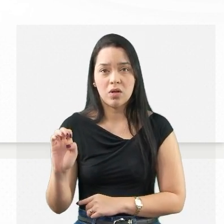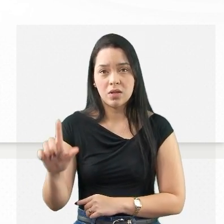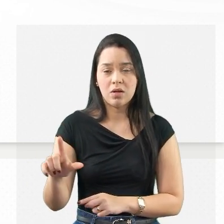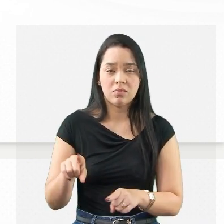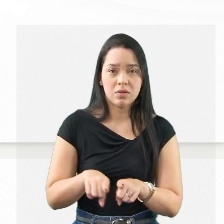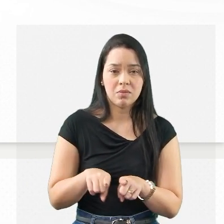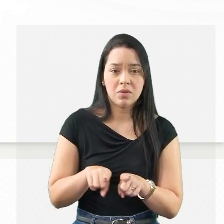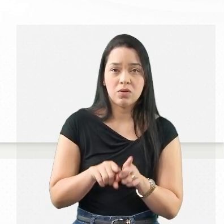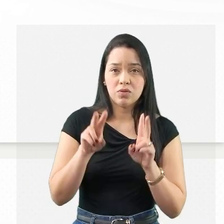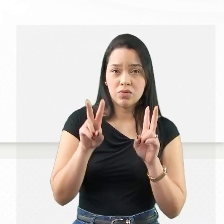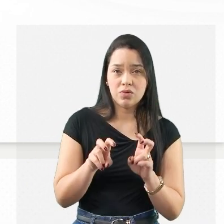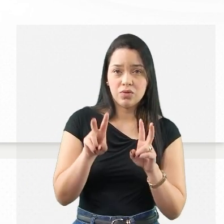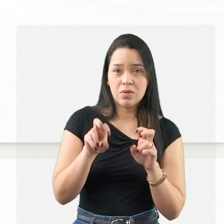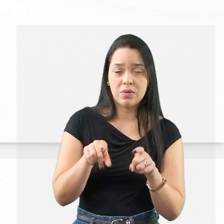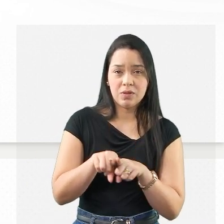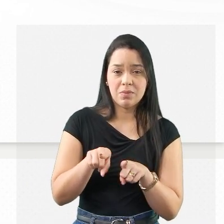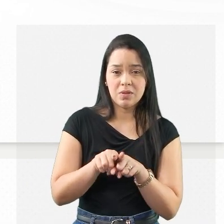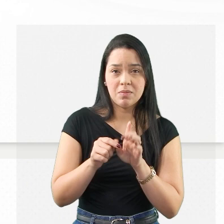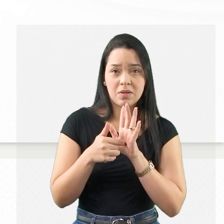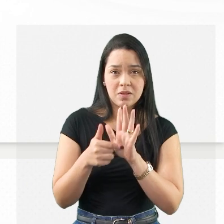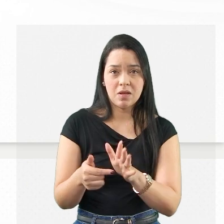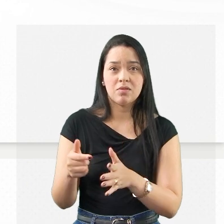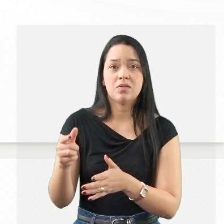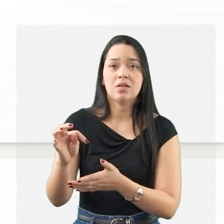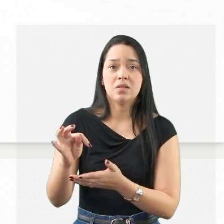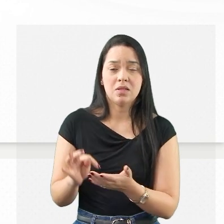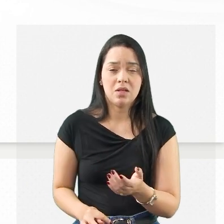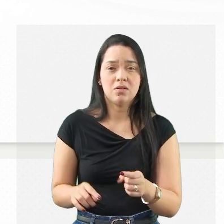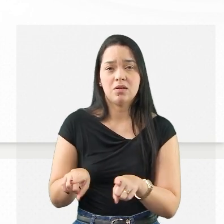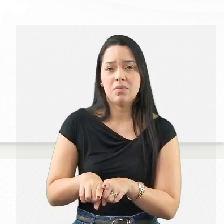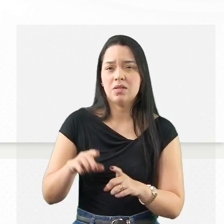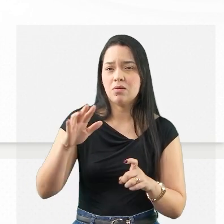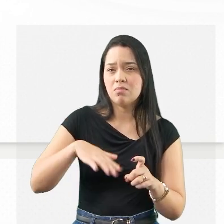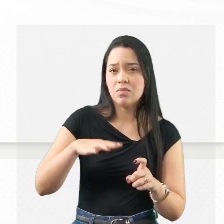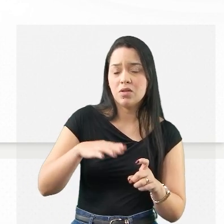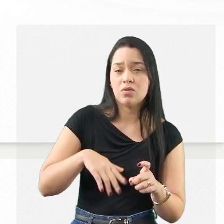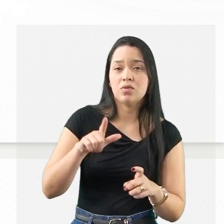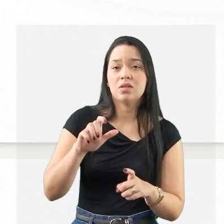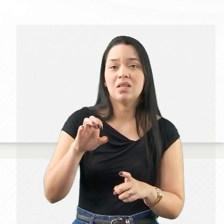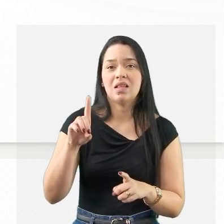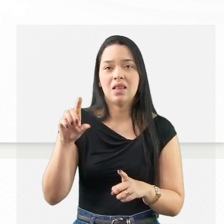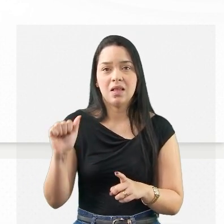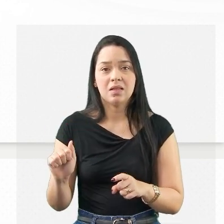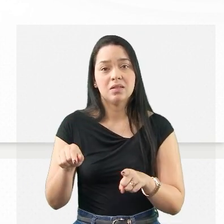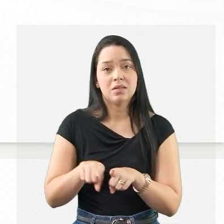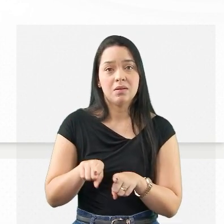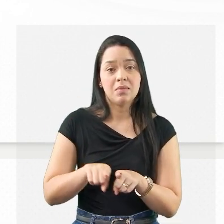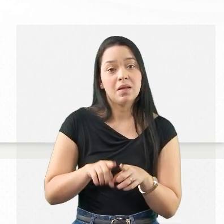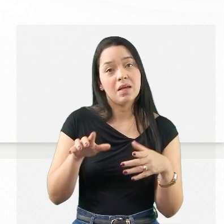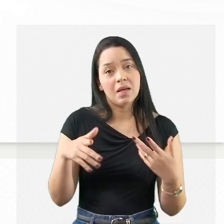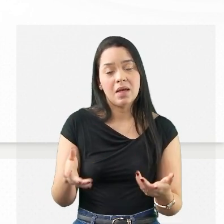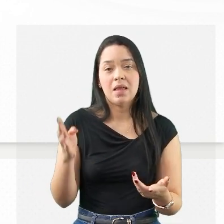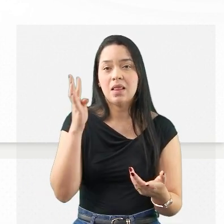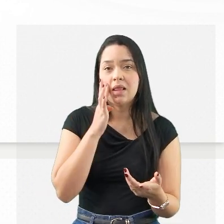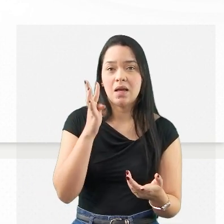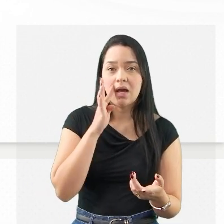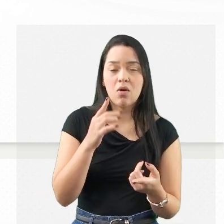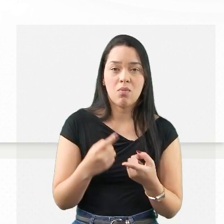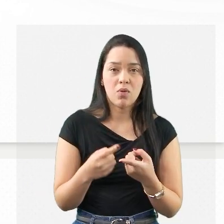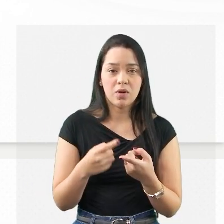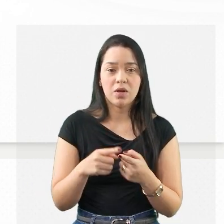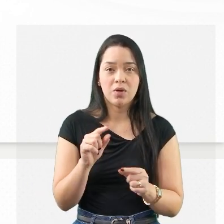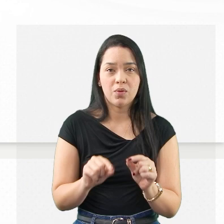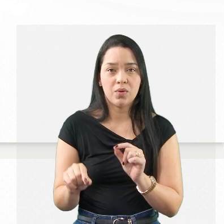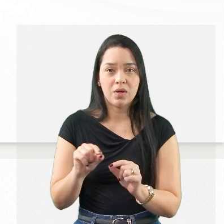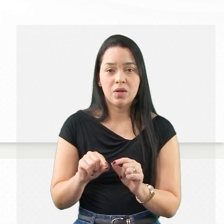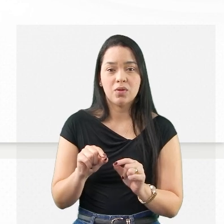os temas que são apresentados nesse texto são mitos, lendas e fatos históricos. E isso é bem legal, que chama a atenção